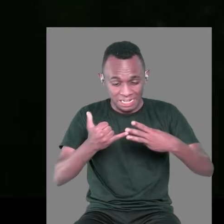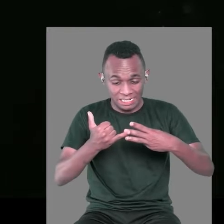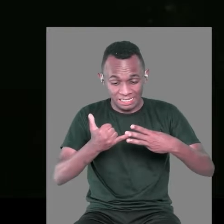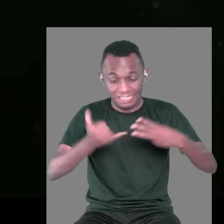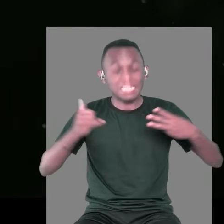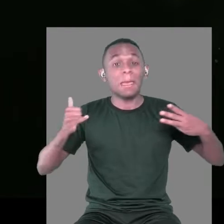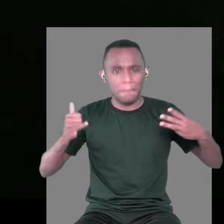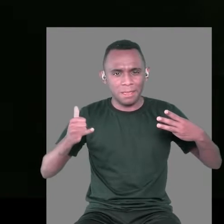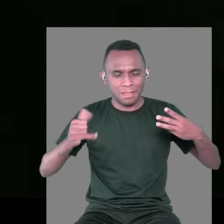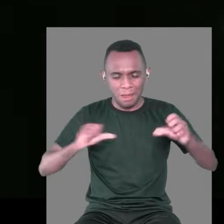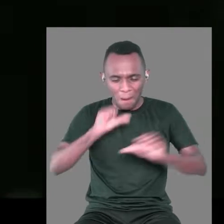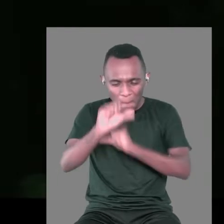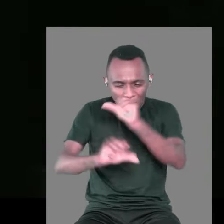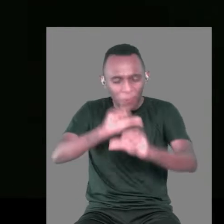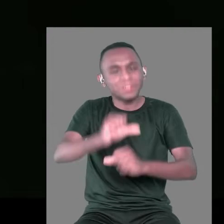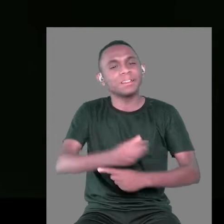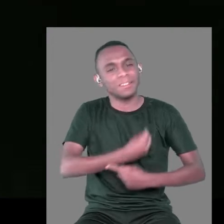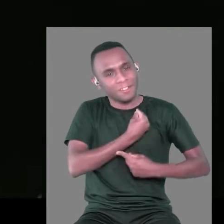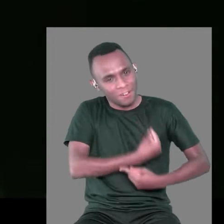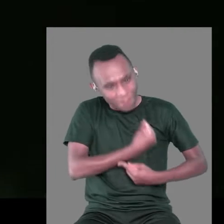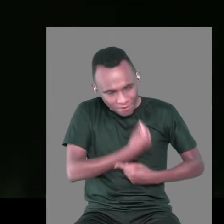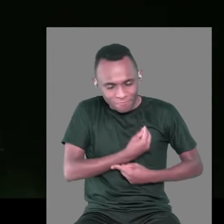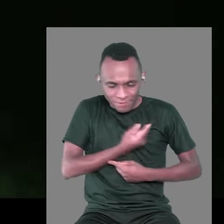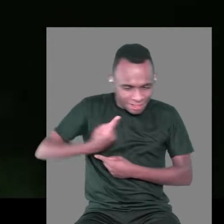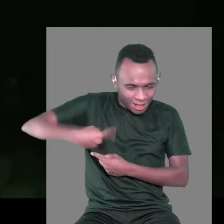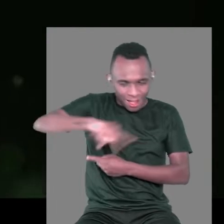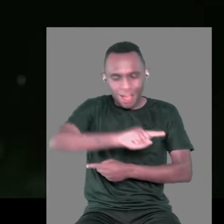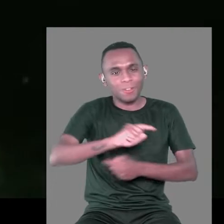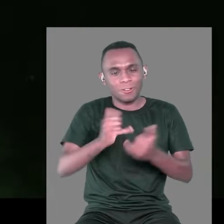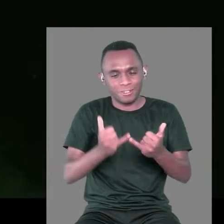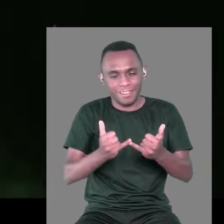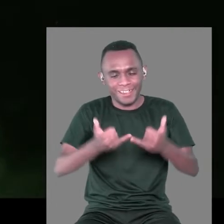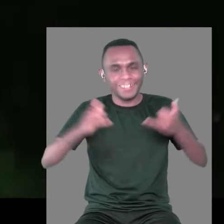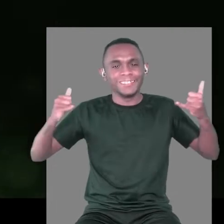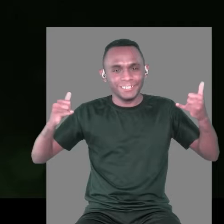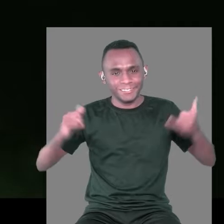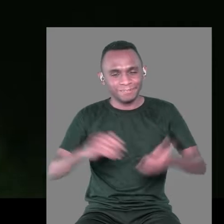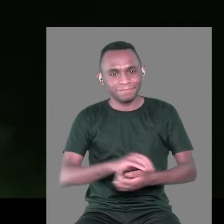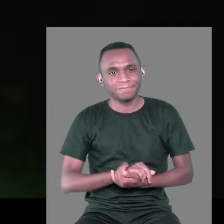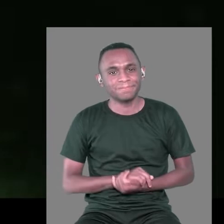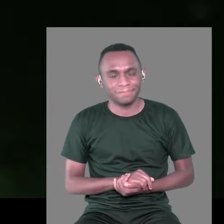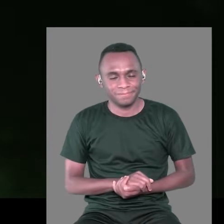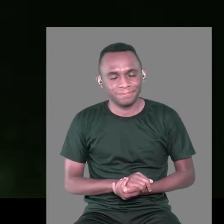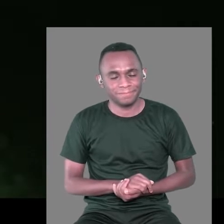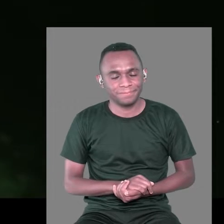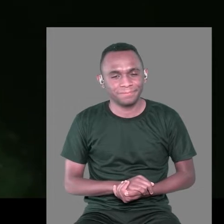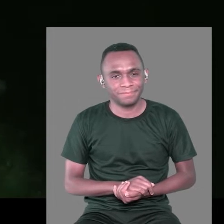CEMIG, transformando vidas com a nossa energia.